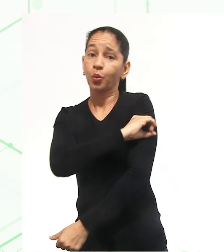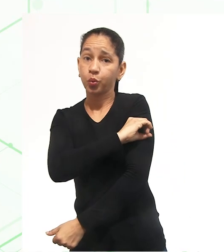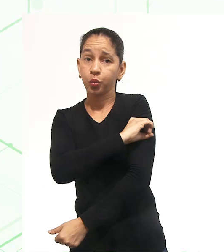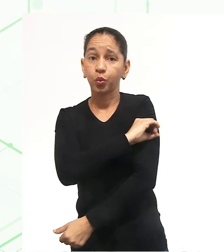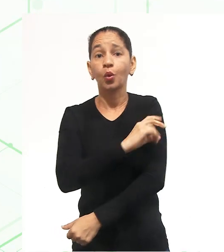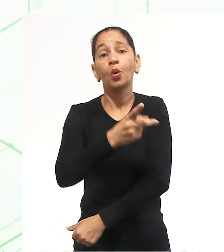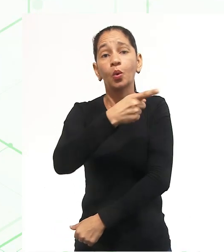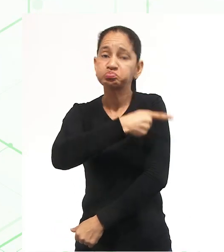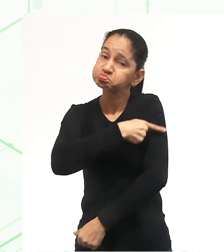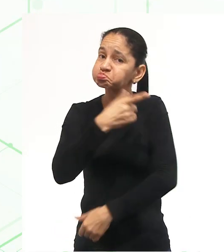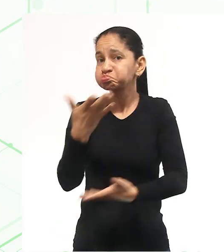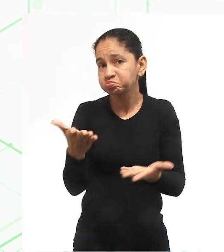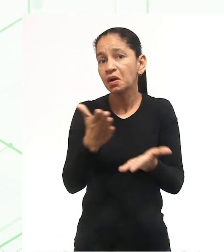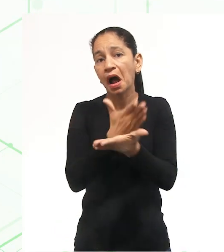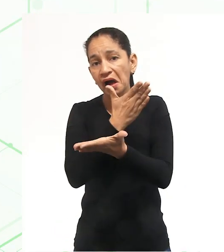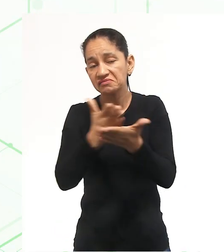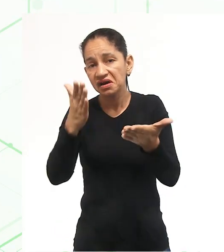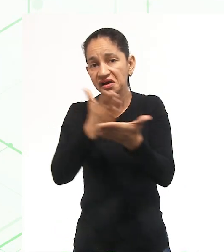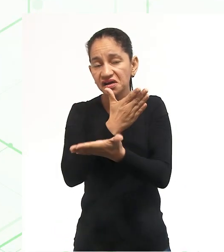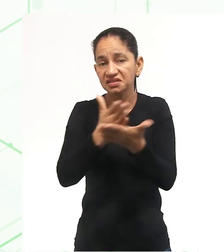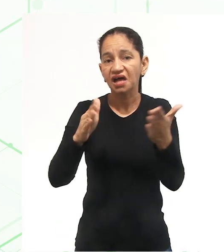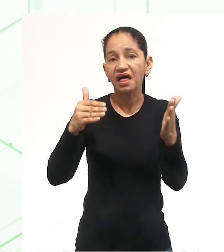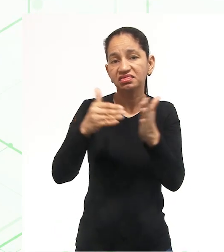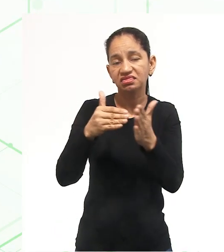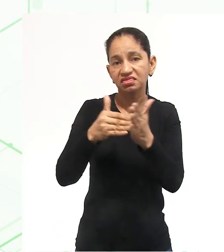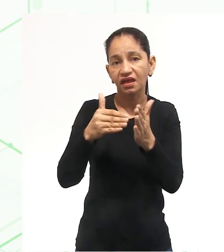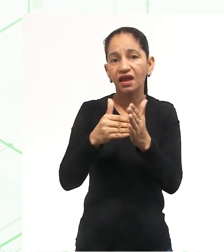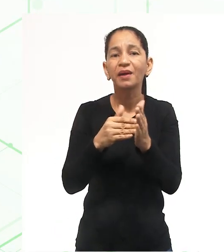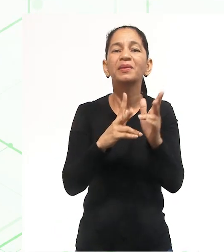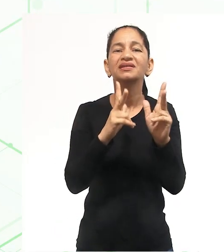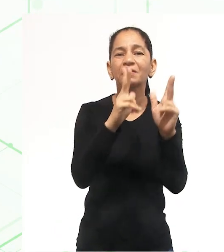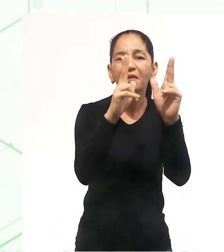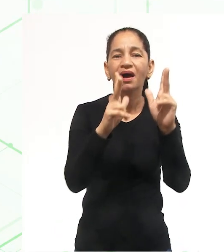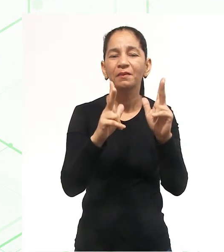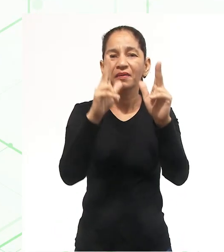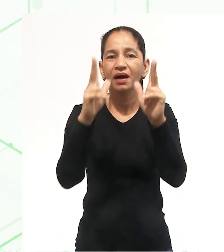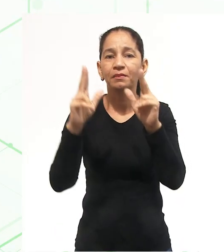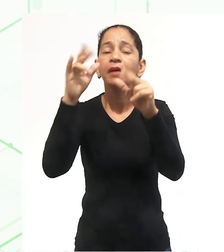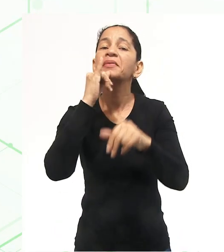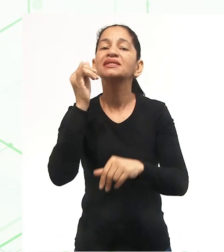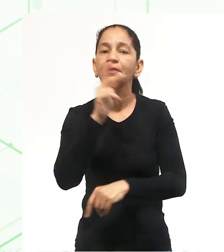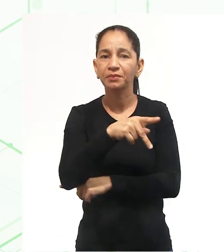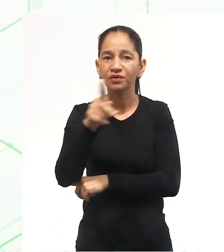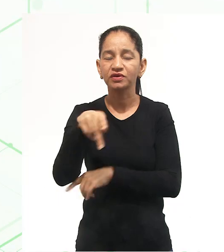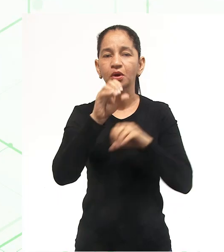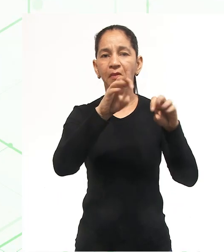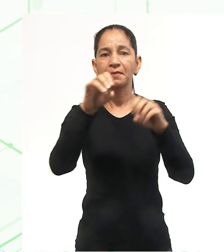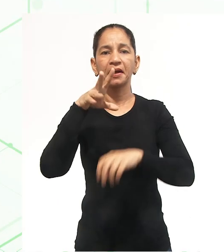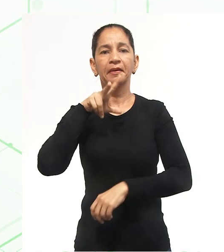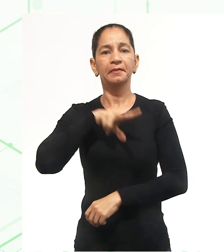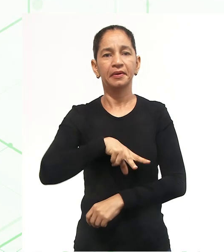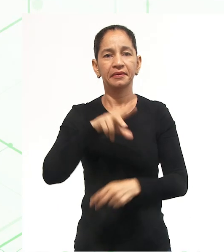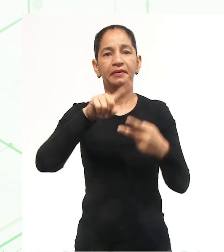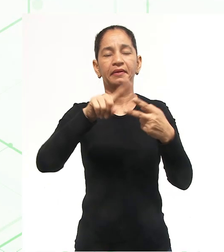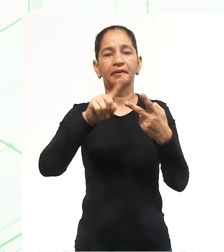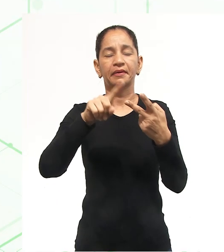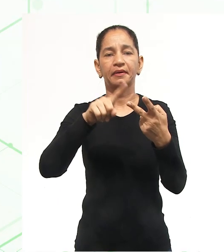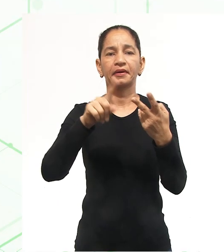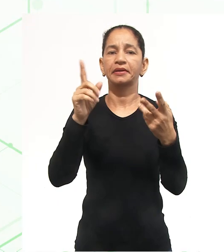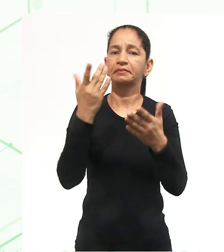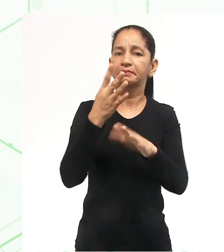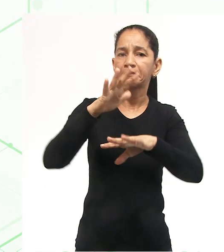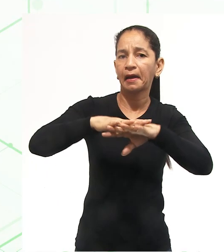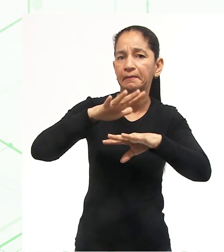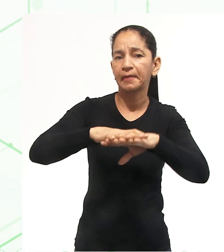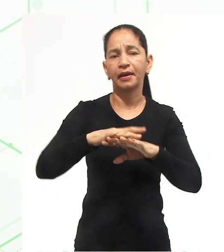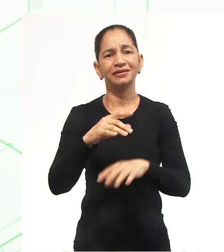a graduação, que é o conteúdo fragmentado. Hoje a professora chega e fala português, matemática, e isso não se une, você